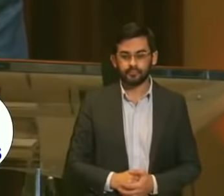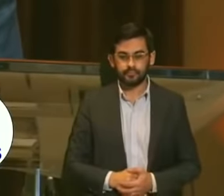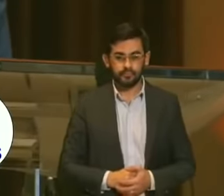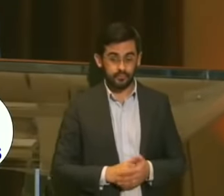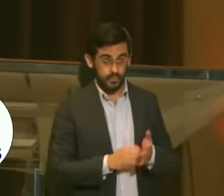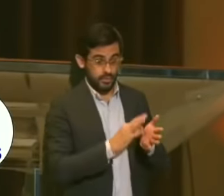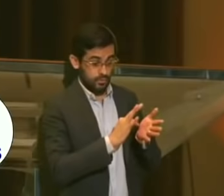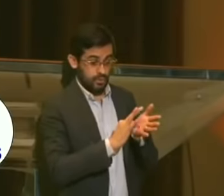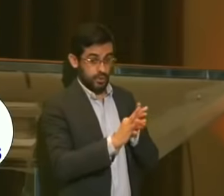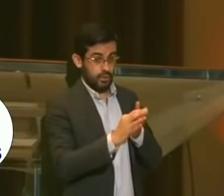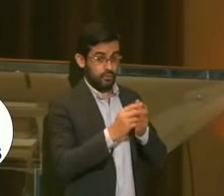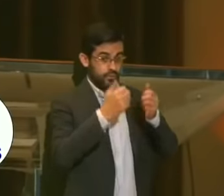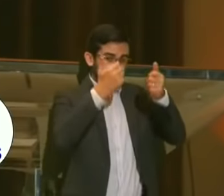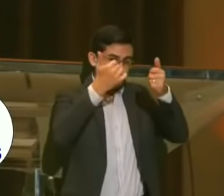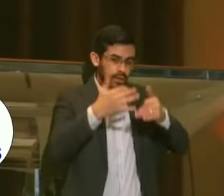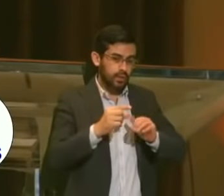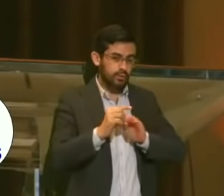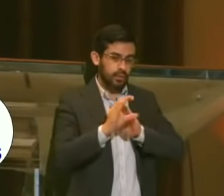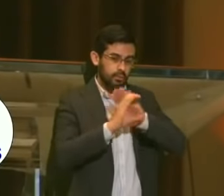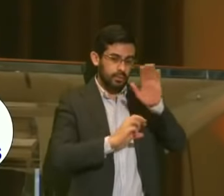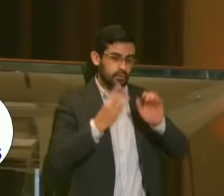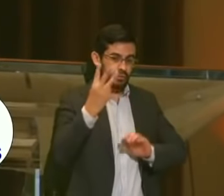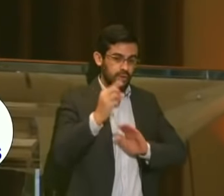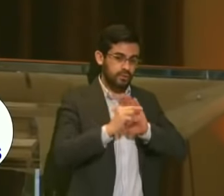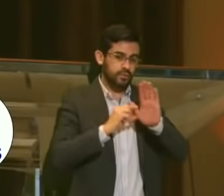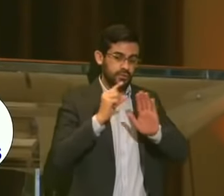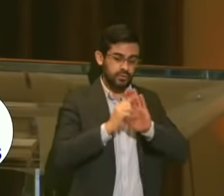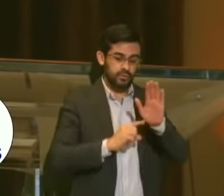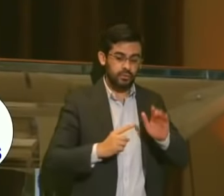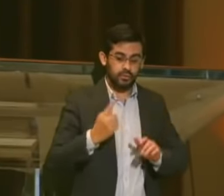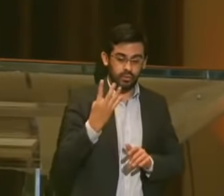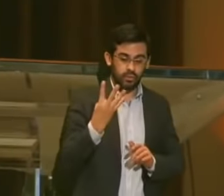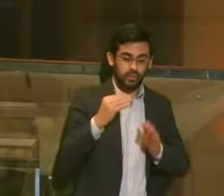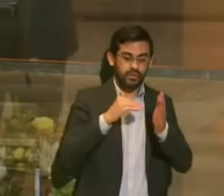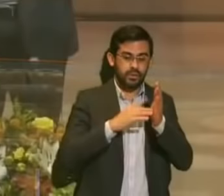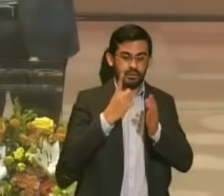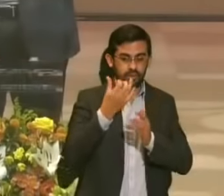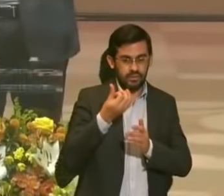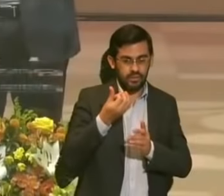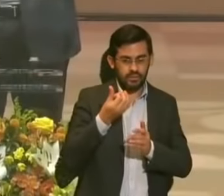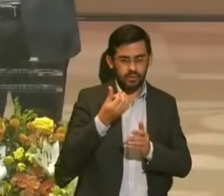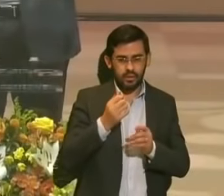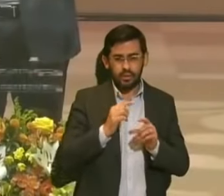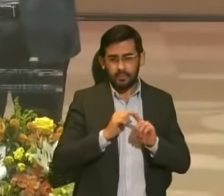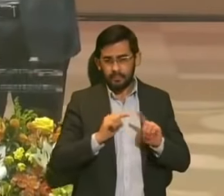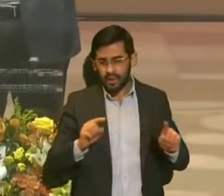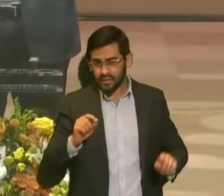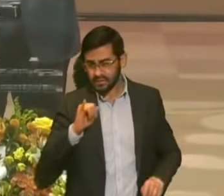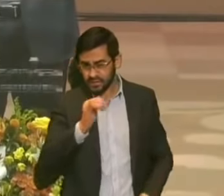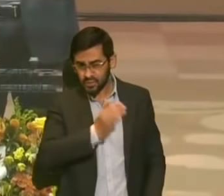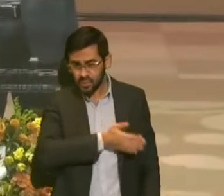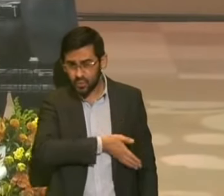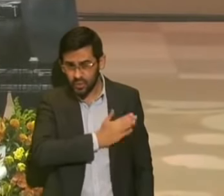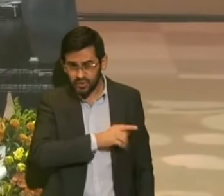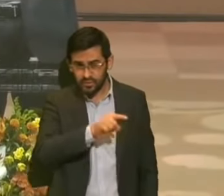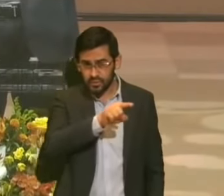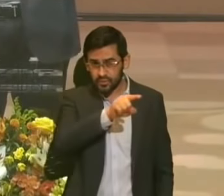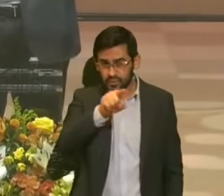Tiago vai dizer no capítulo 3, versículos 14 a 16: mas se no coração de vocês